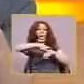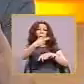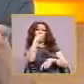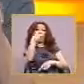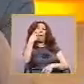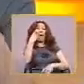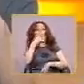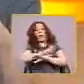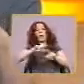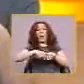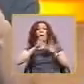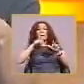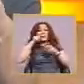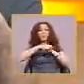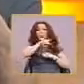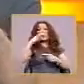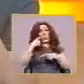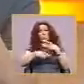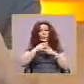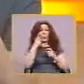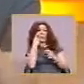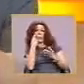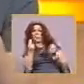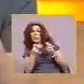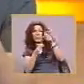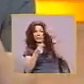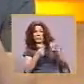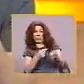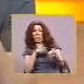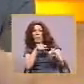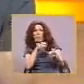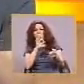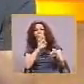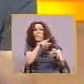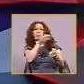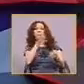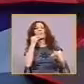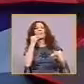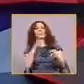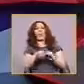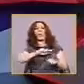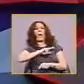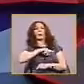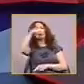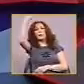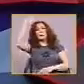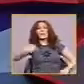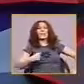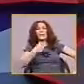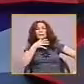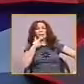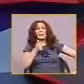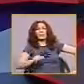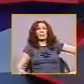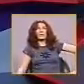Automaticamente, as pessoas continuam a pressupor que a pessoa à sua frente será heterossexual. E não é assim. Nós sabemos que